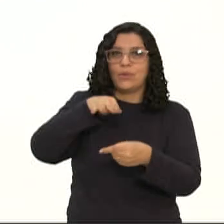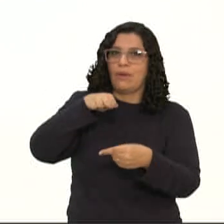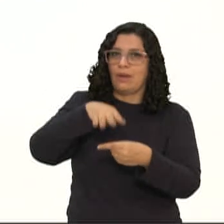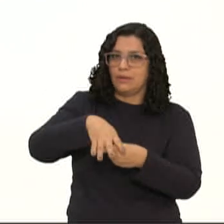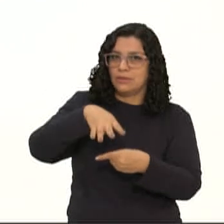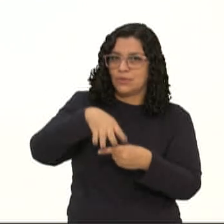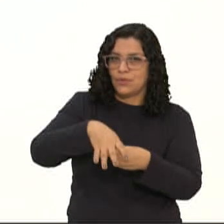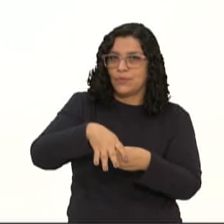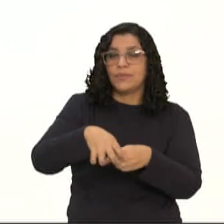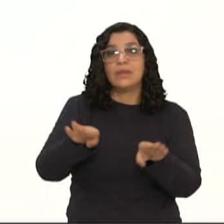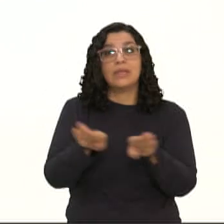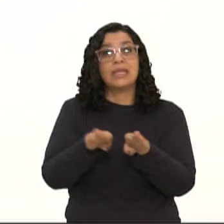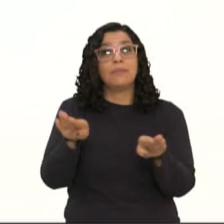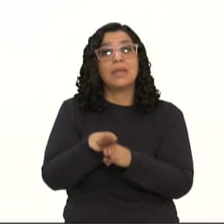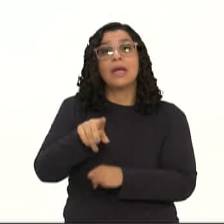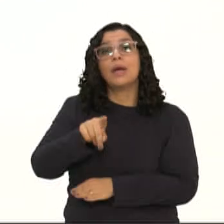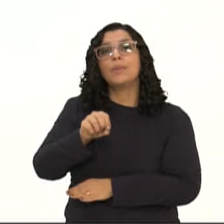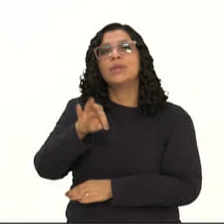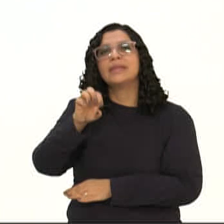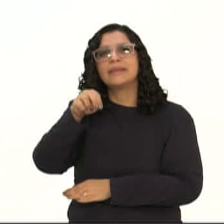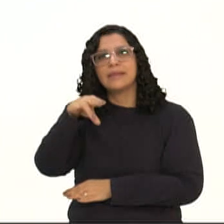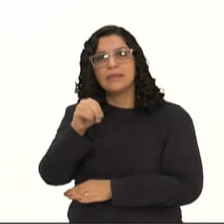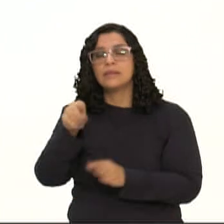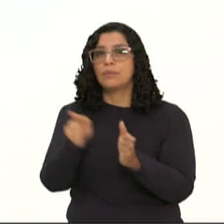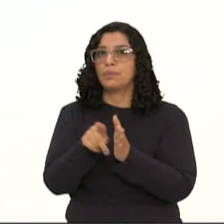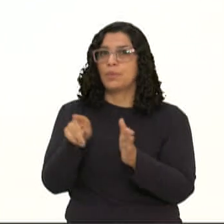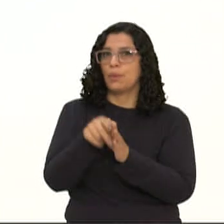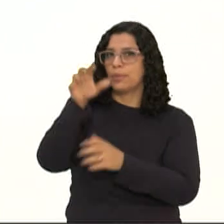e da potência elétrica do chuveiro, né?